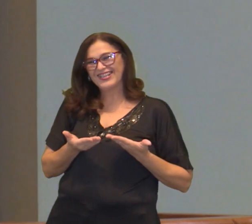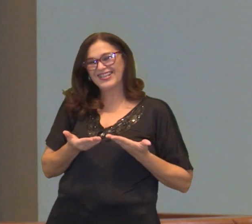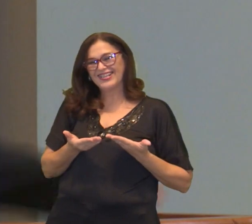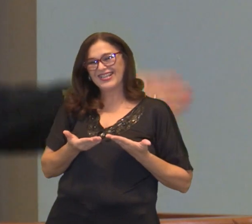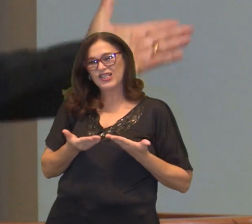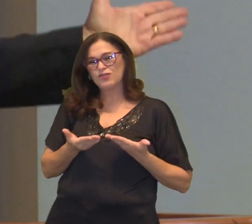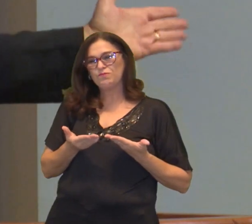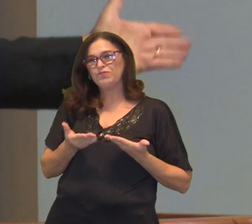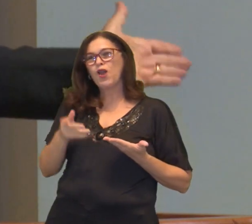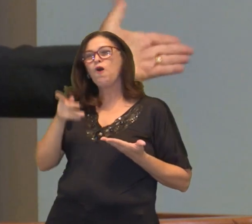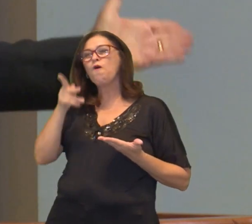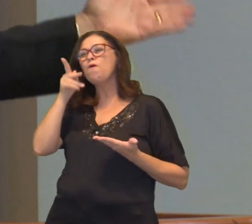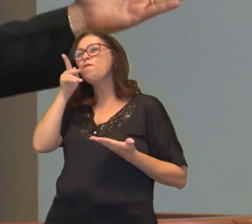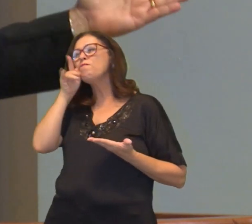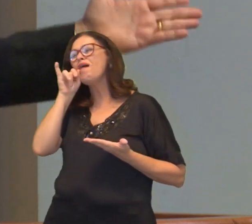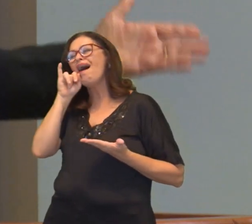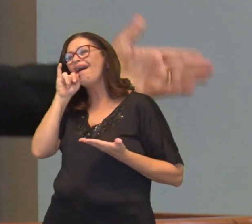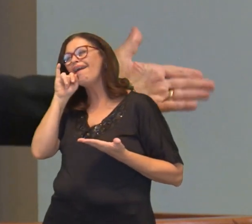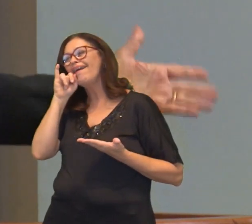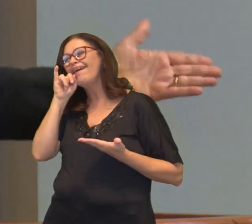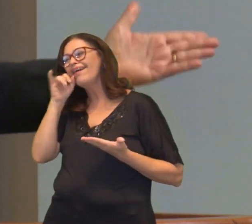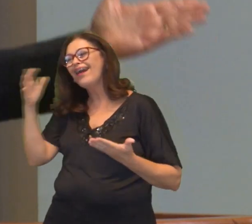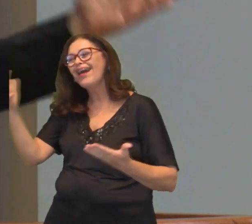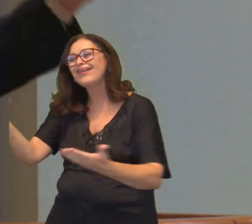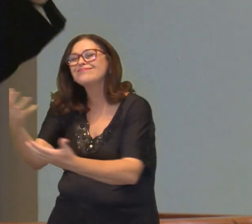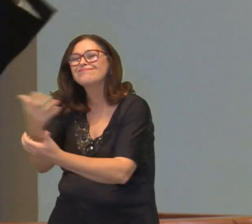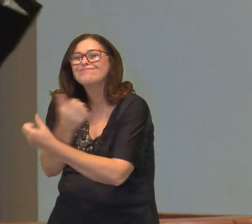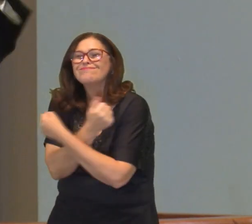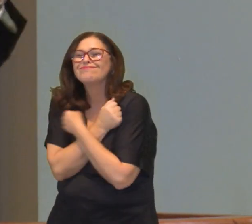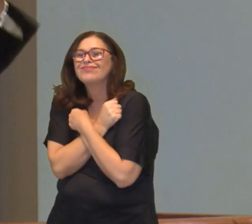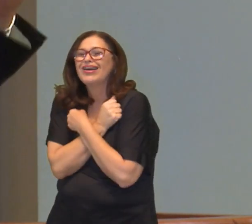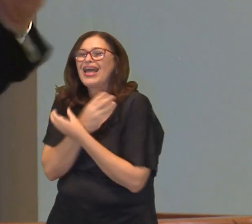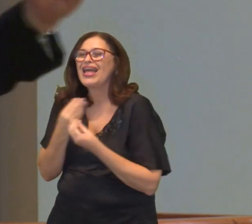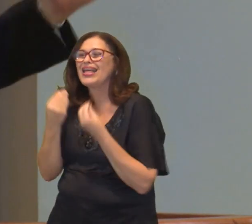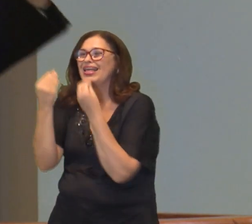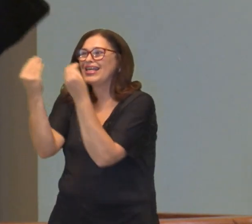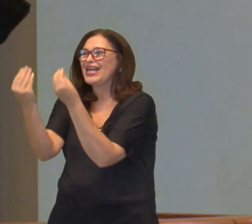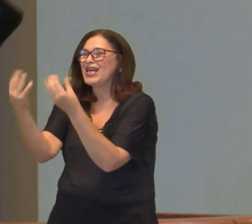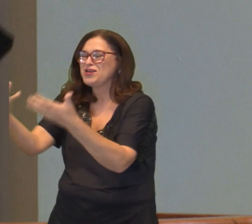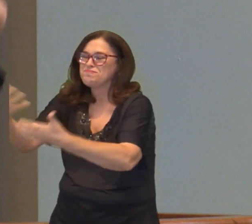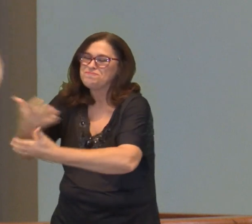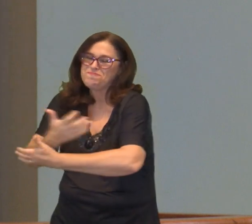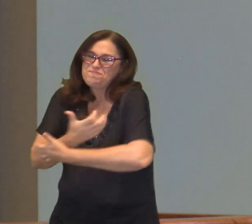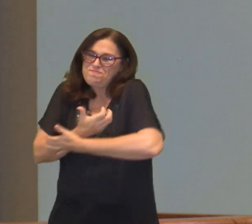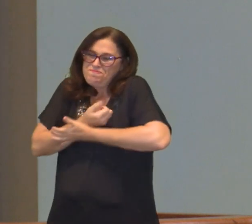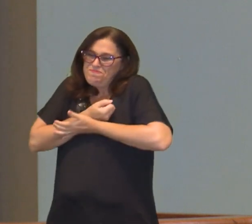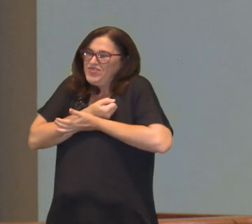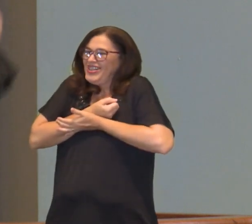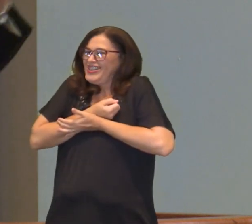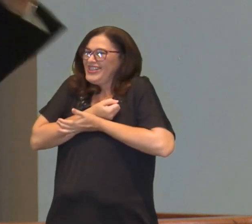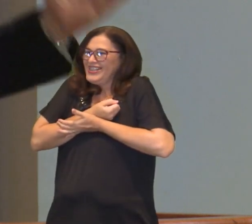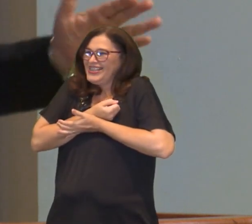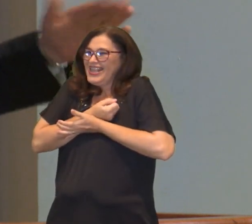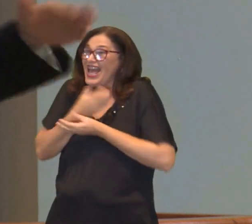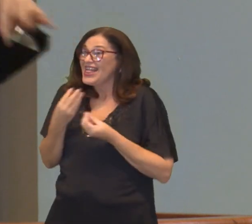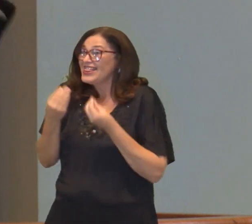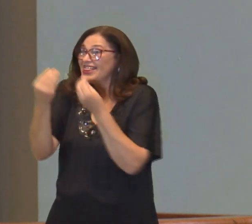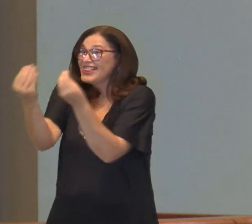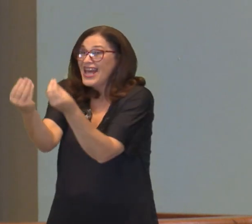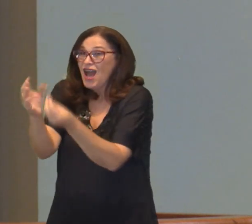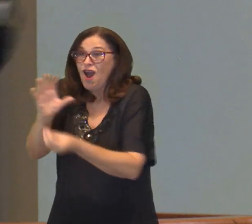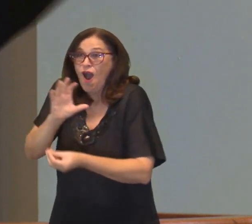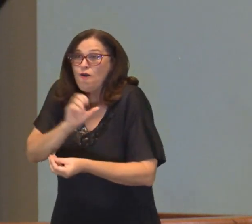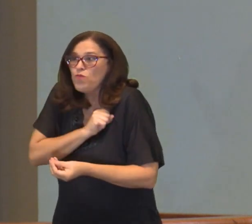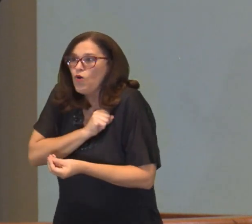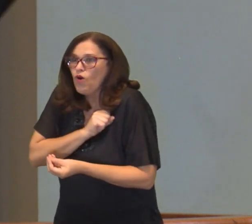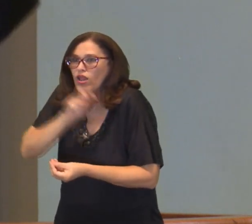O Pai quer recebê-lo não só com um abraço, mas quer colocá-lo no colo. Quer lhe oferecer um amor que